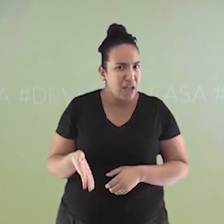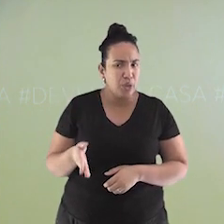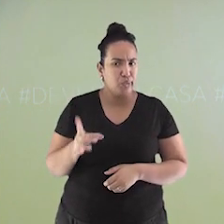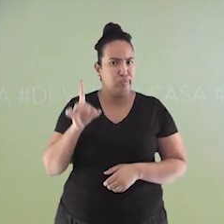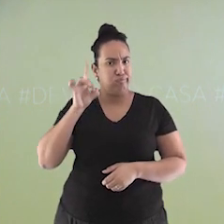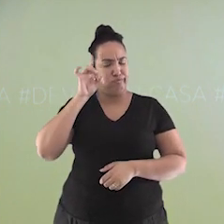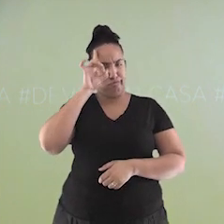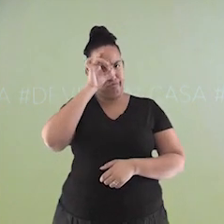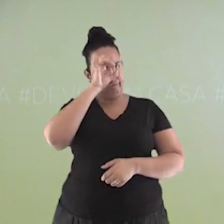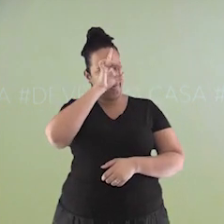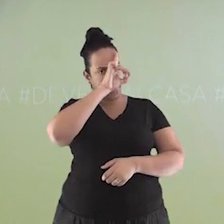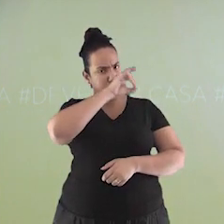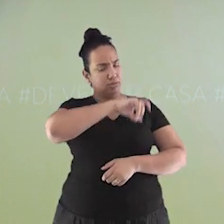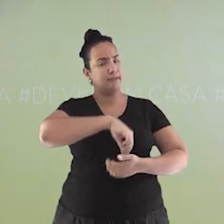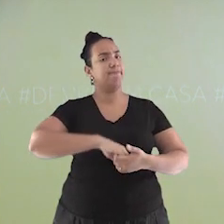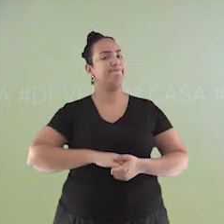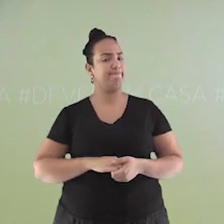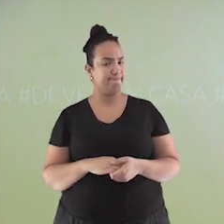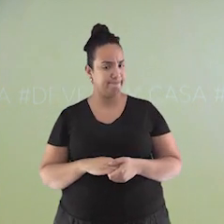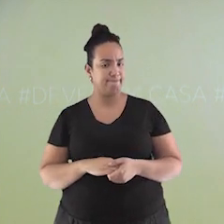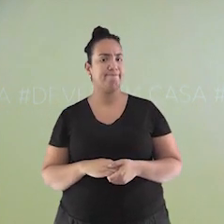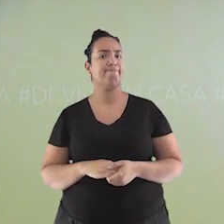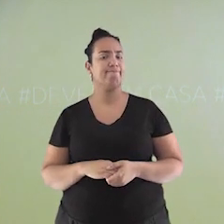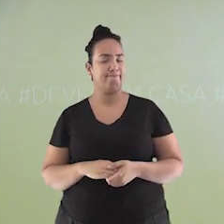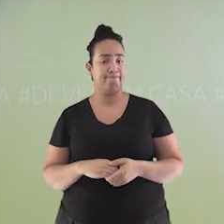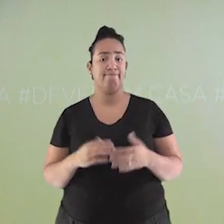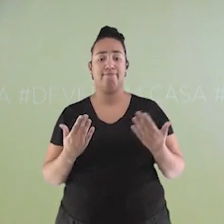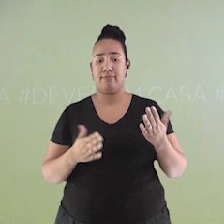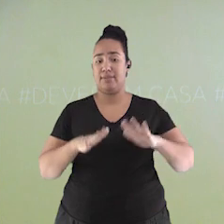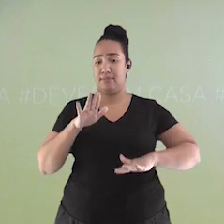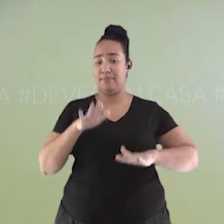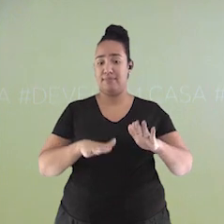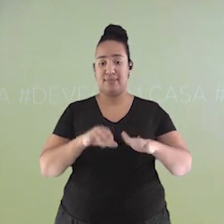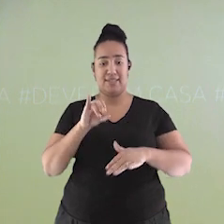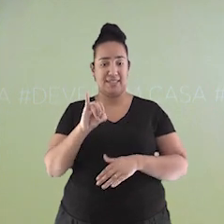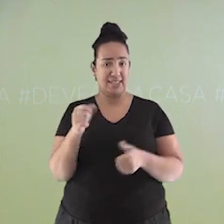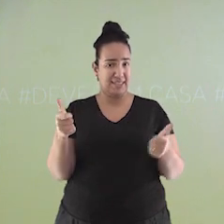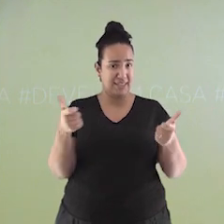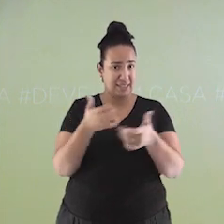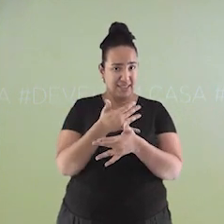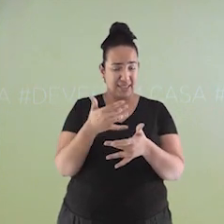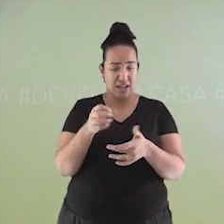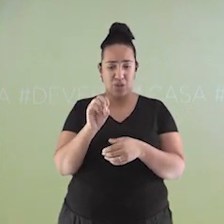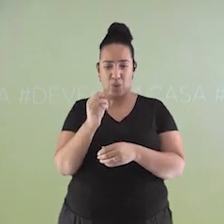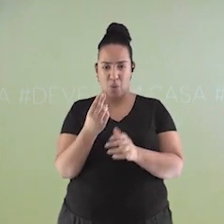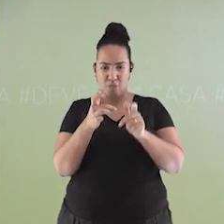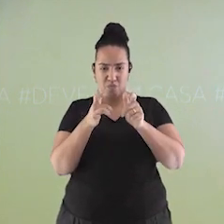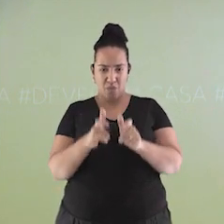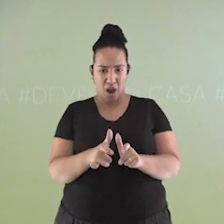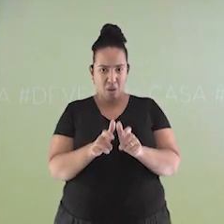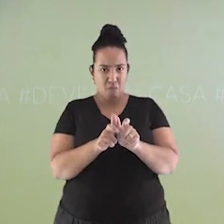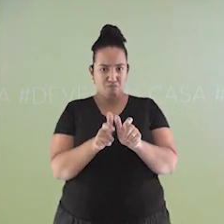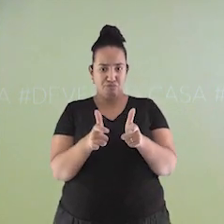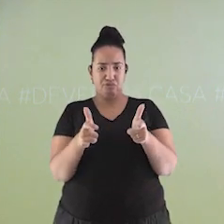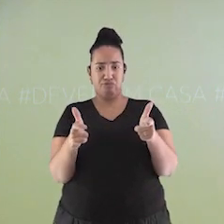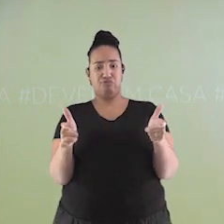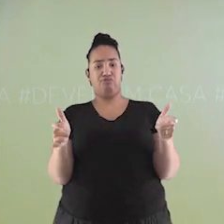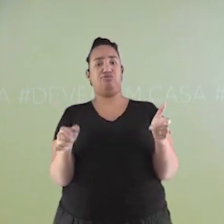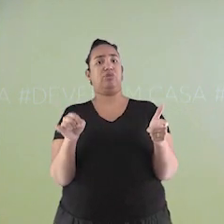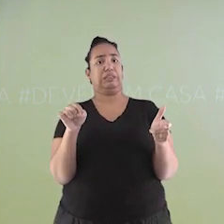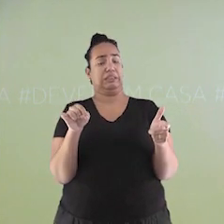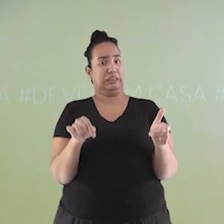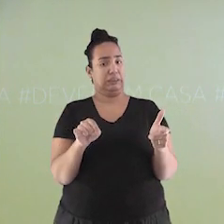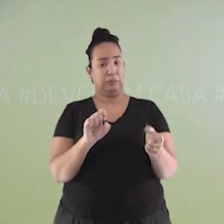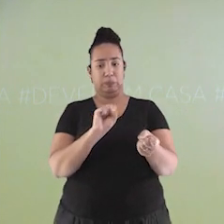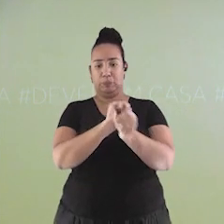missão complicada para esse amigo? Dependendo do tamanho da cidade e do bairro, essa pode se tornar